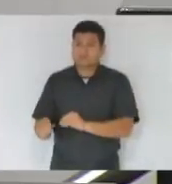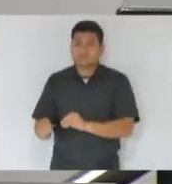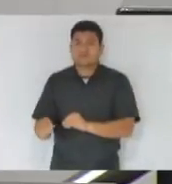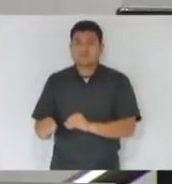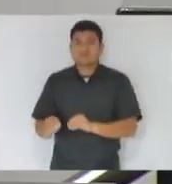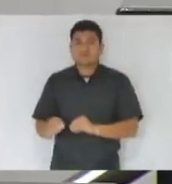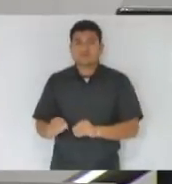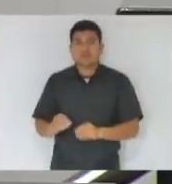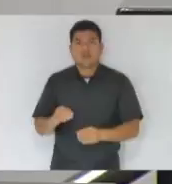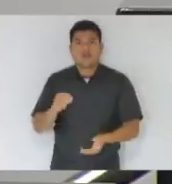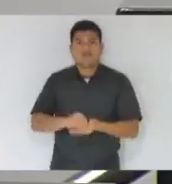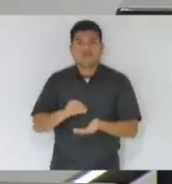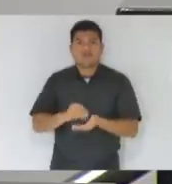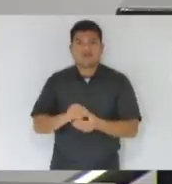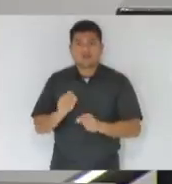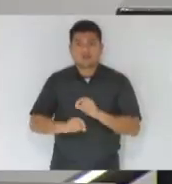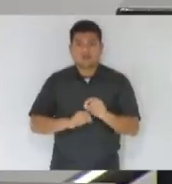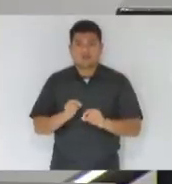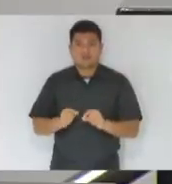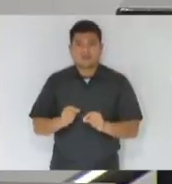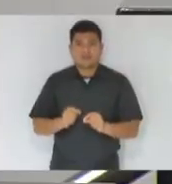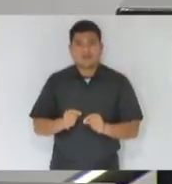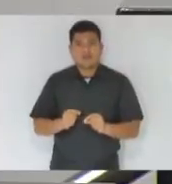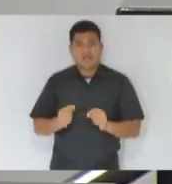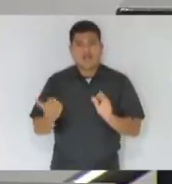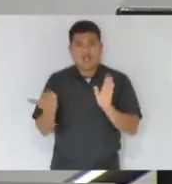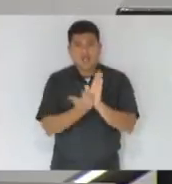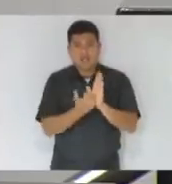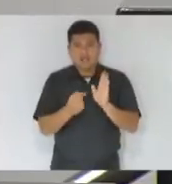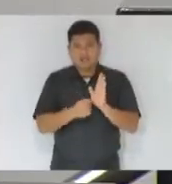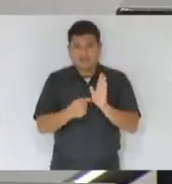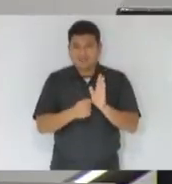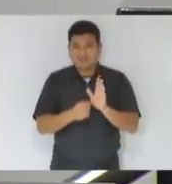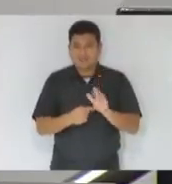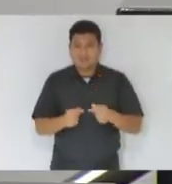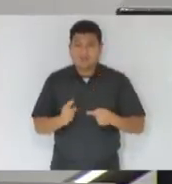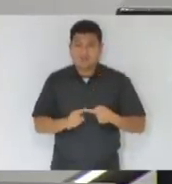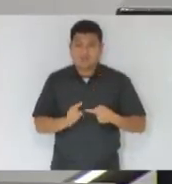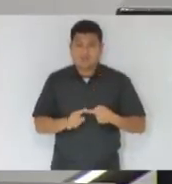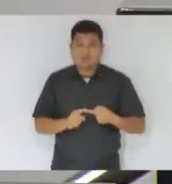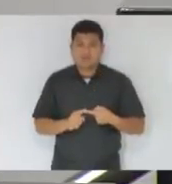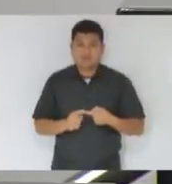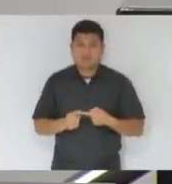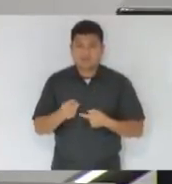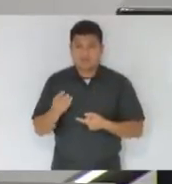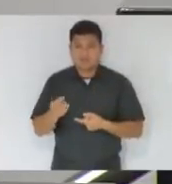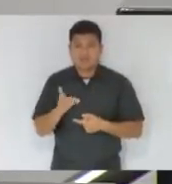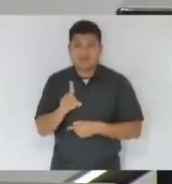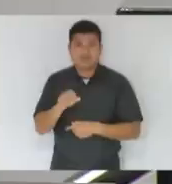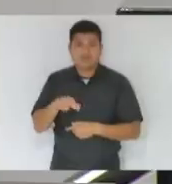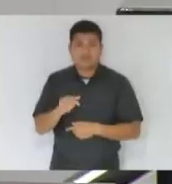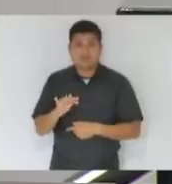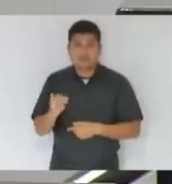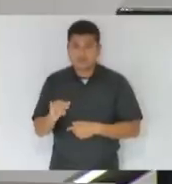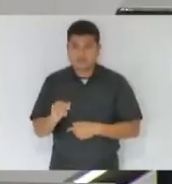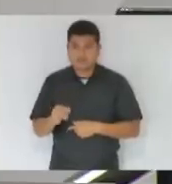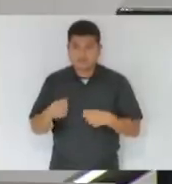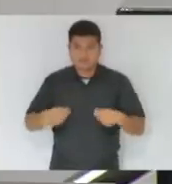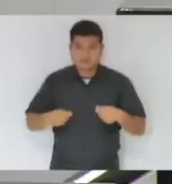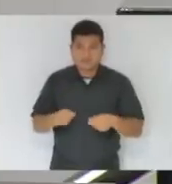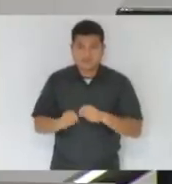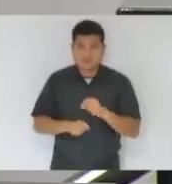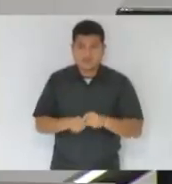termo de anuência. E a gente percebe que o DENIT precisa de uma pressão política. Em vez de fazer dar